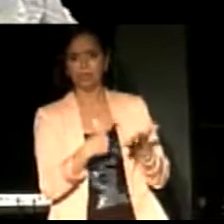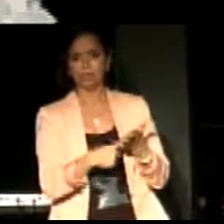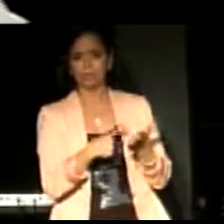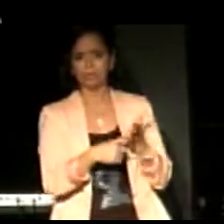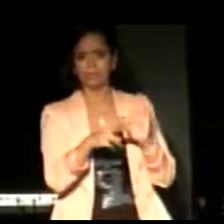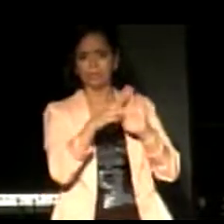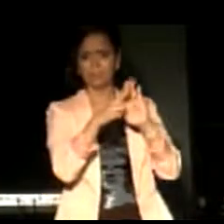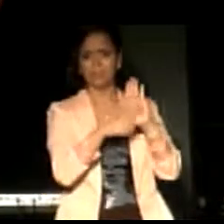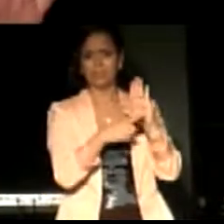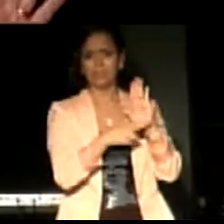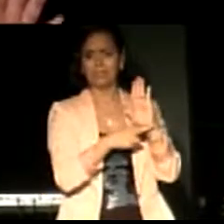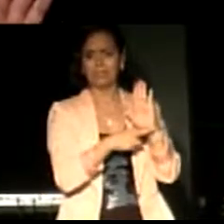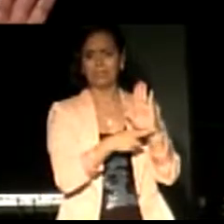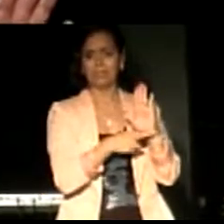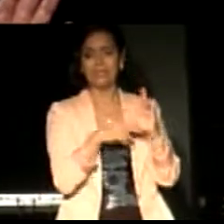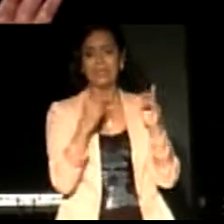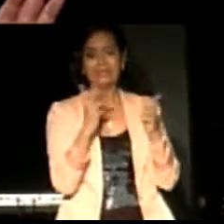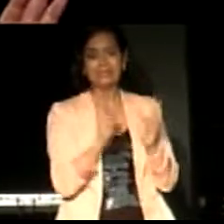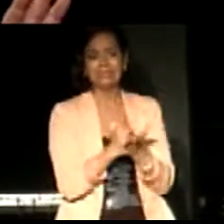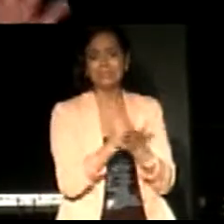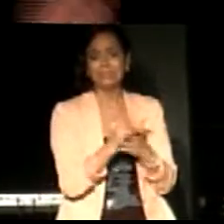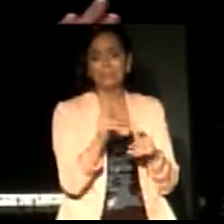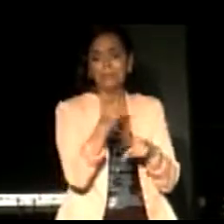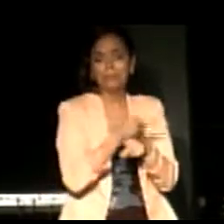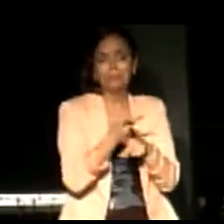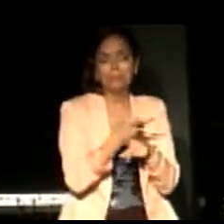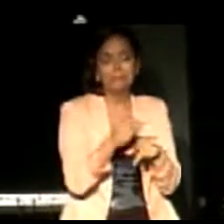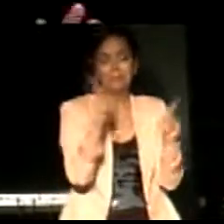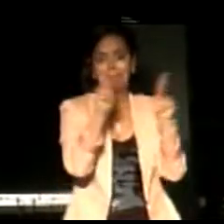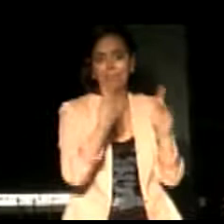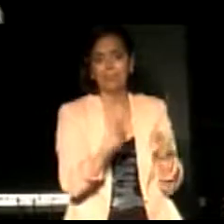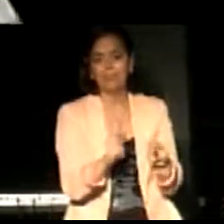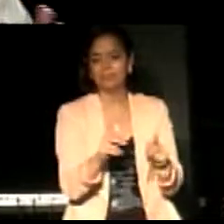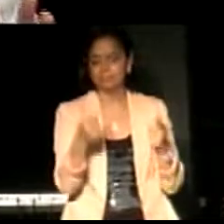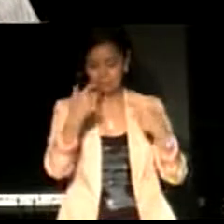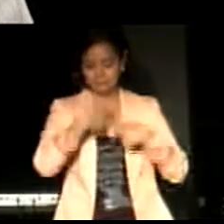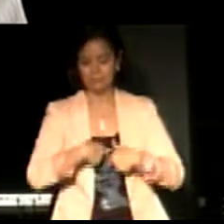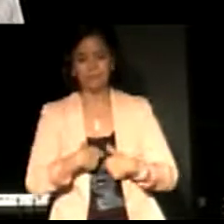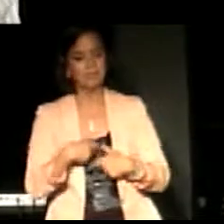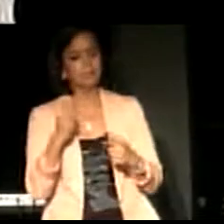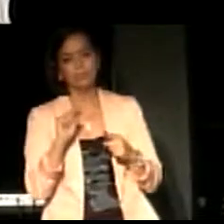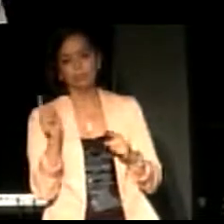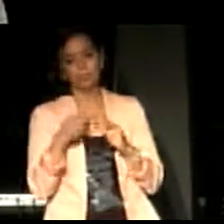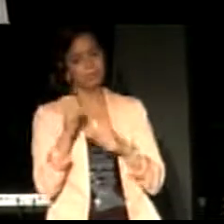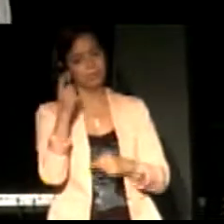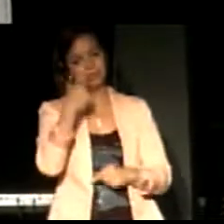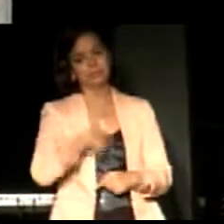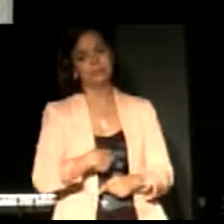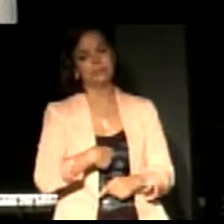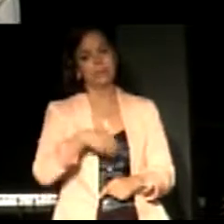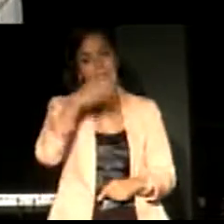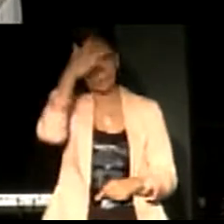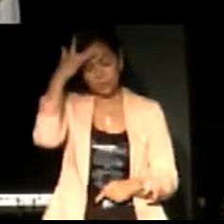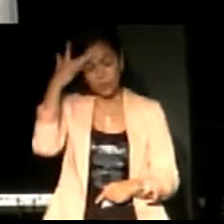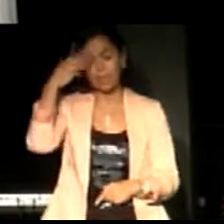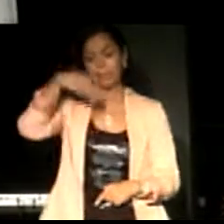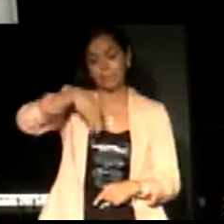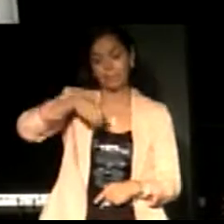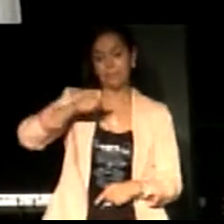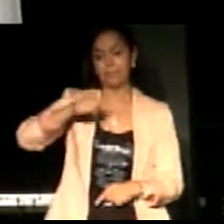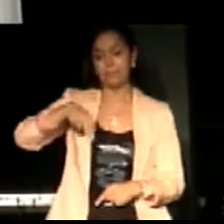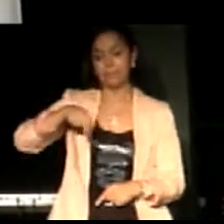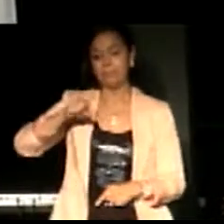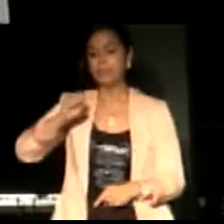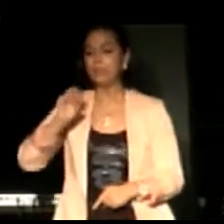os princípios para preservar a paz. Ser manso não é assim. A pessoa mansa